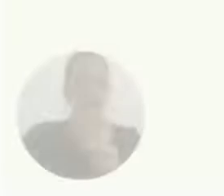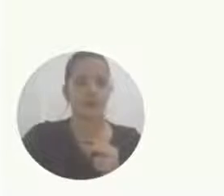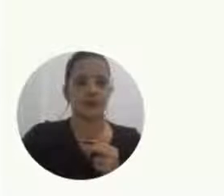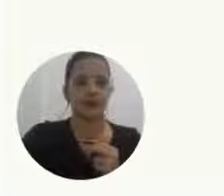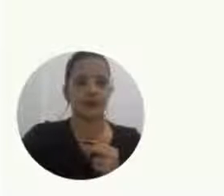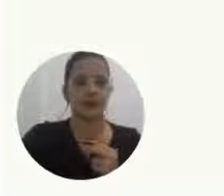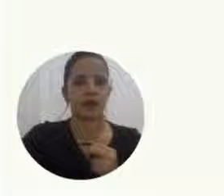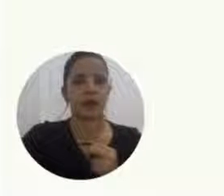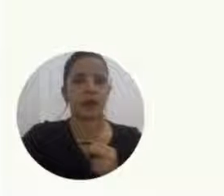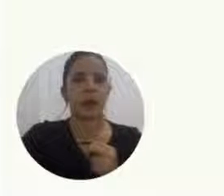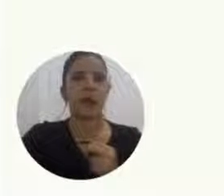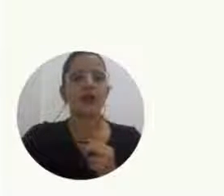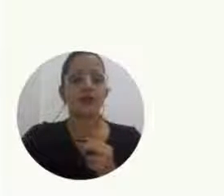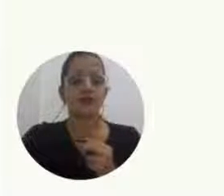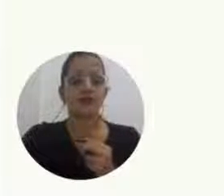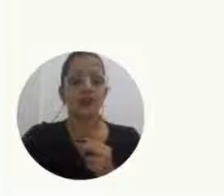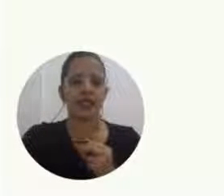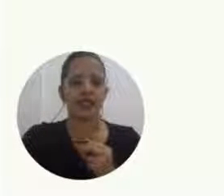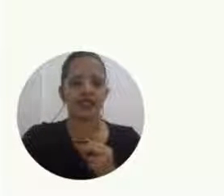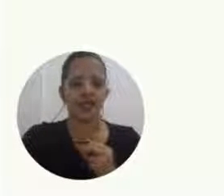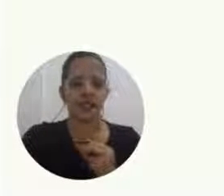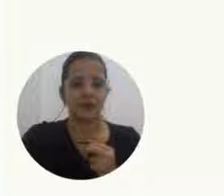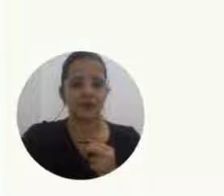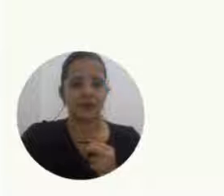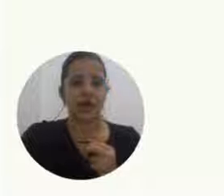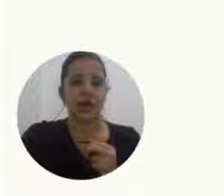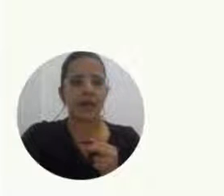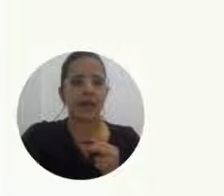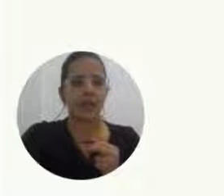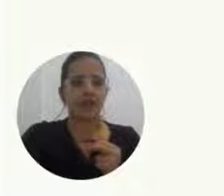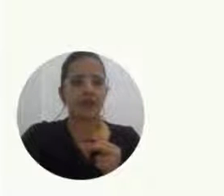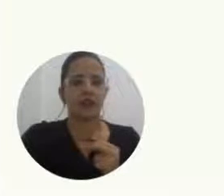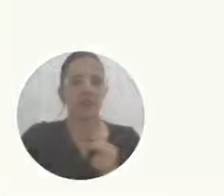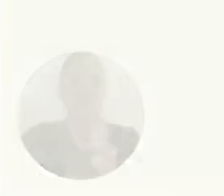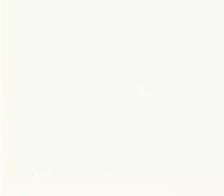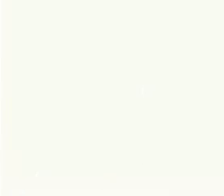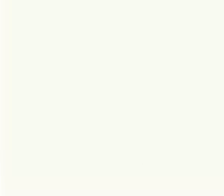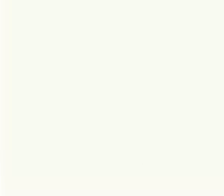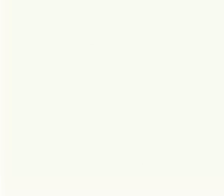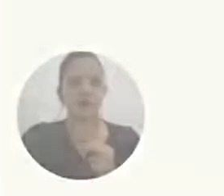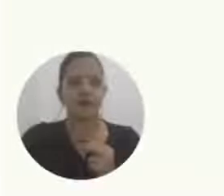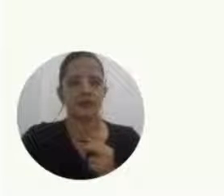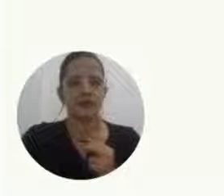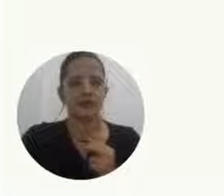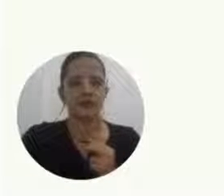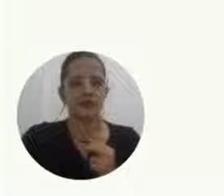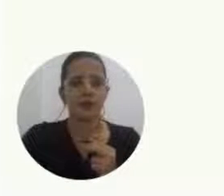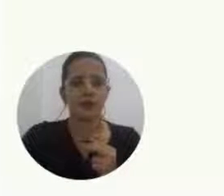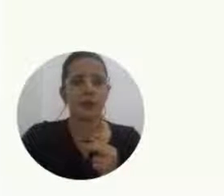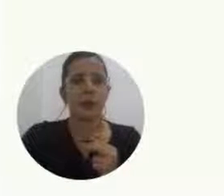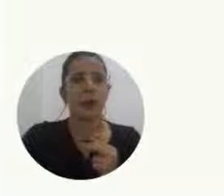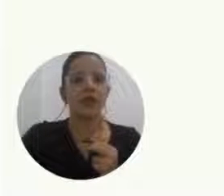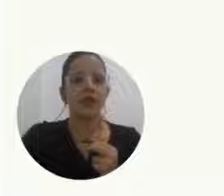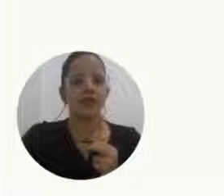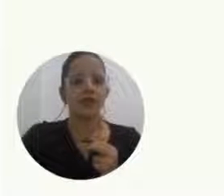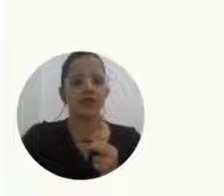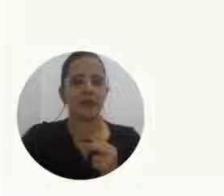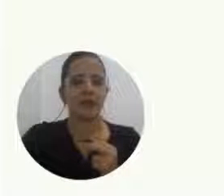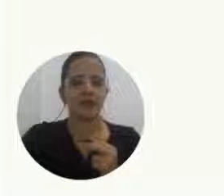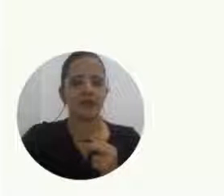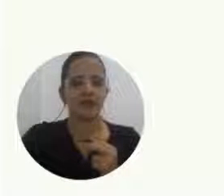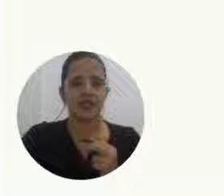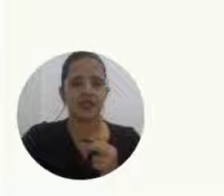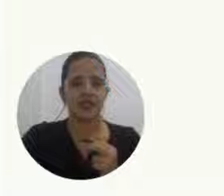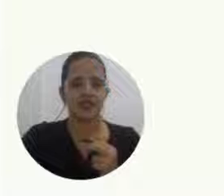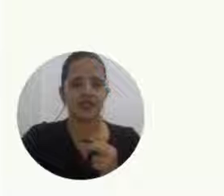alunos. Qual o seu nível de escolaridade? A maioria foi o ensino médio. Qual o período que